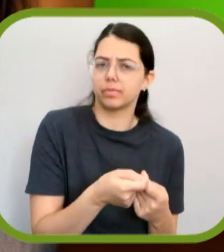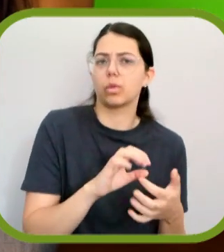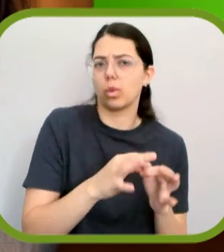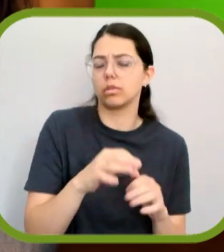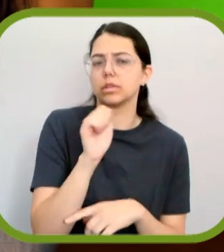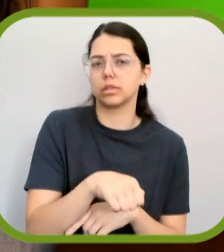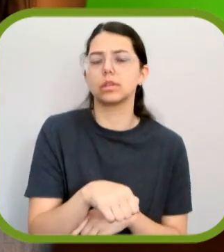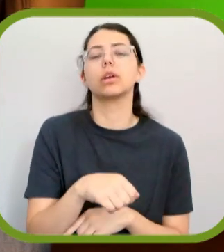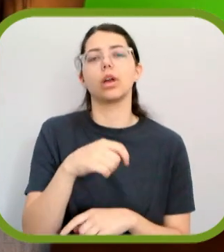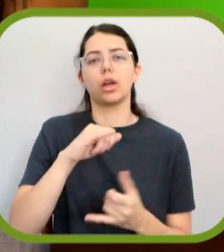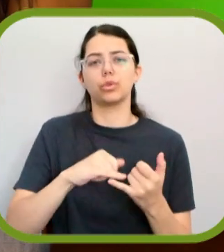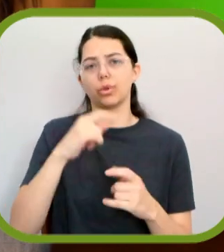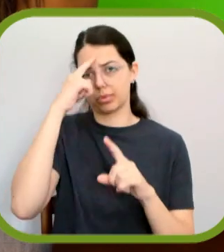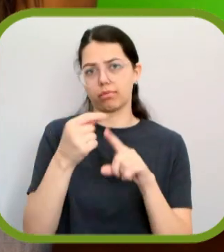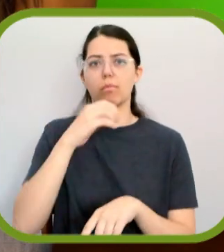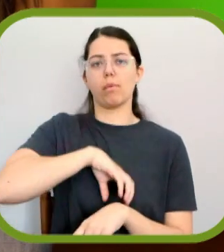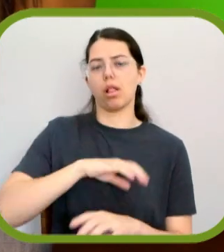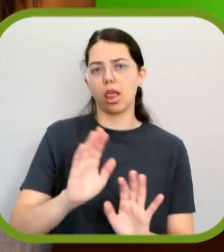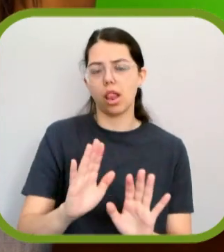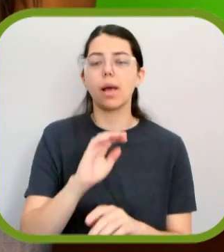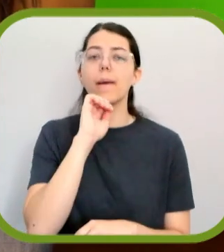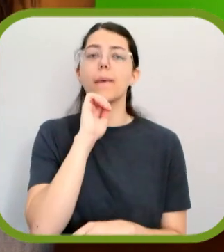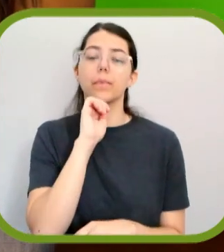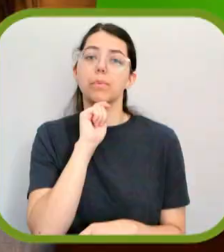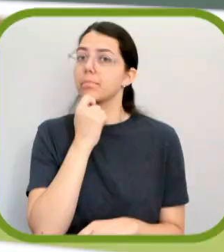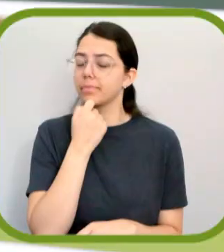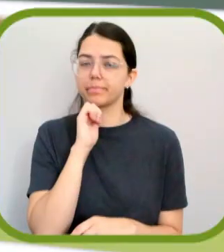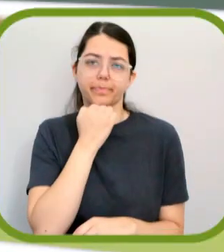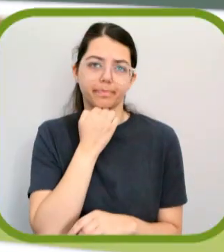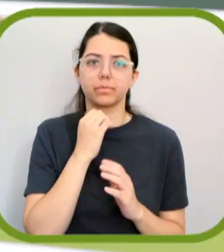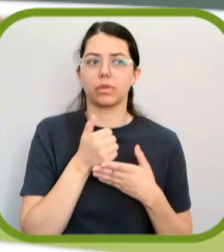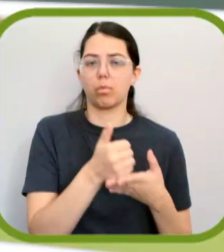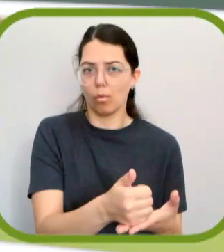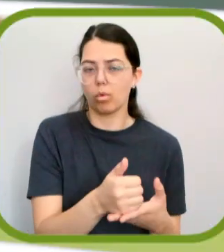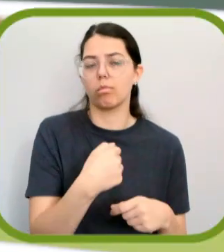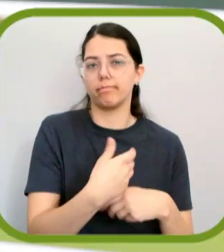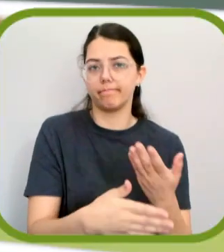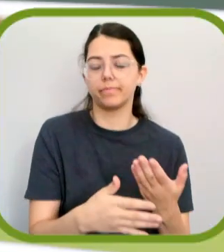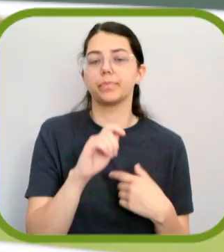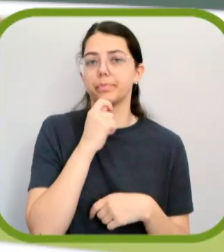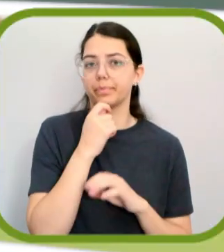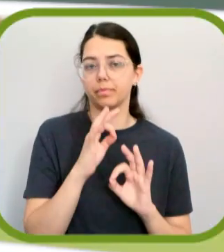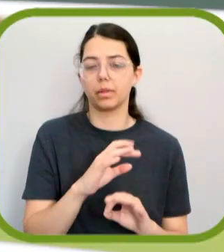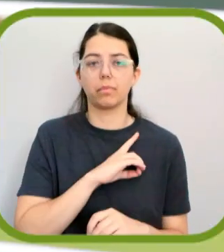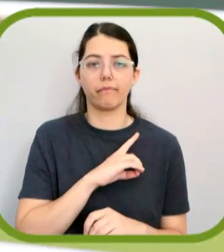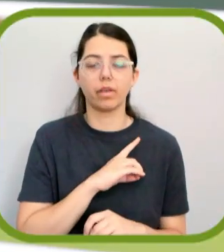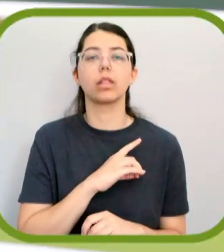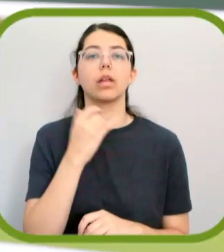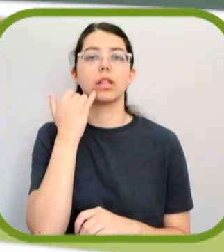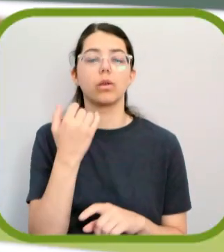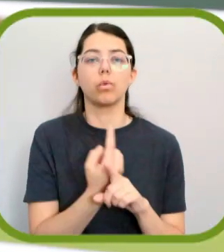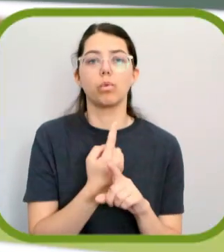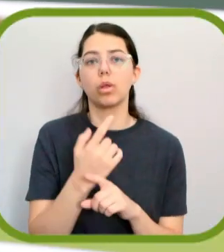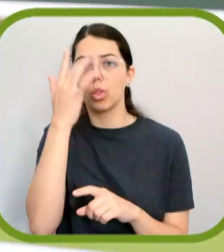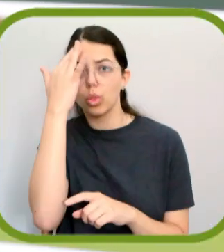apoio. É uma associação sem fins lucrativos que presta um apoio confidencial, que pode ser anónimo também. A linha